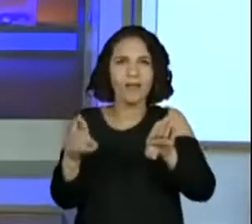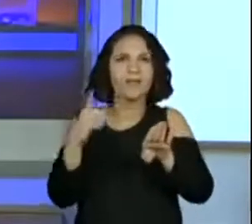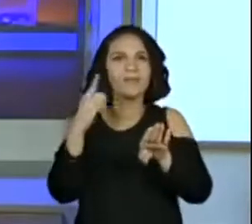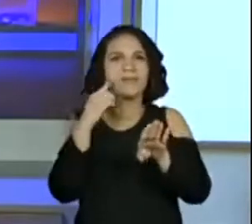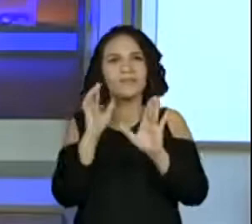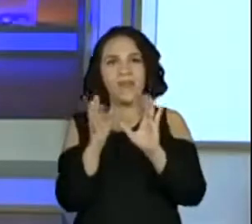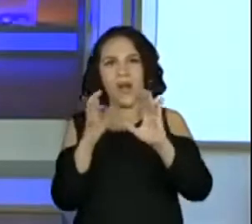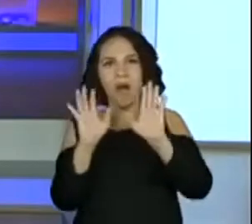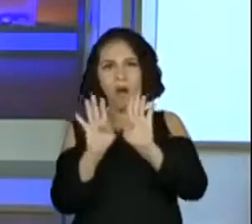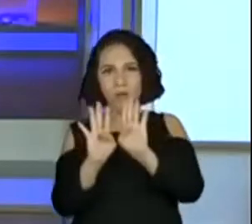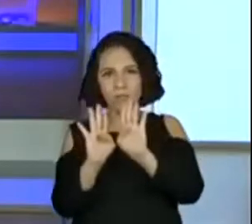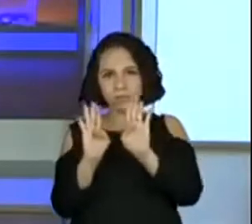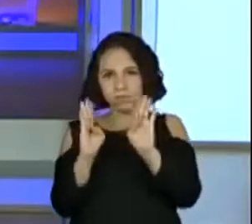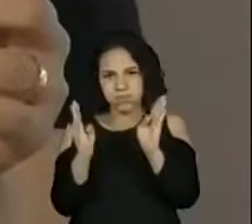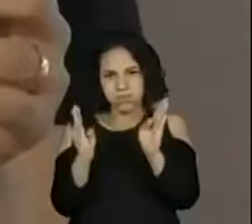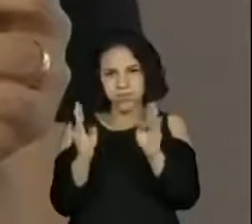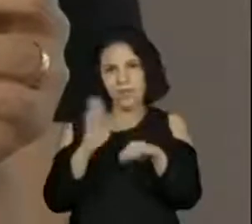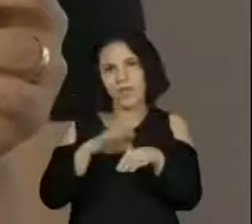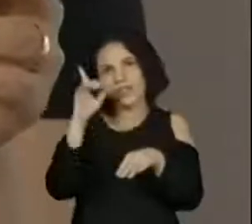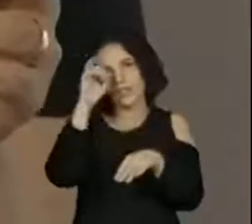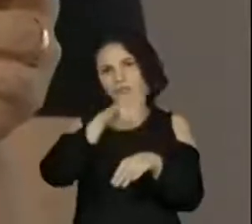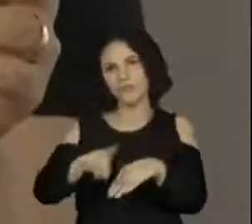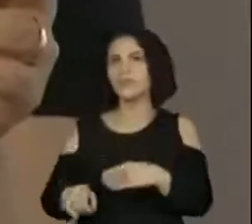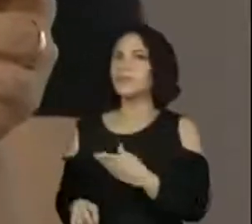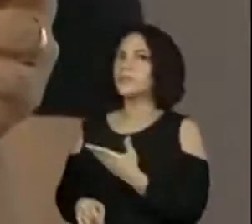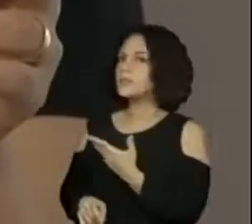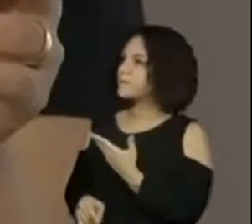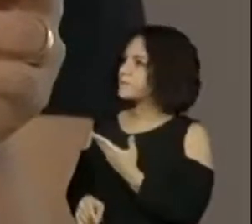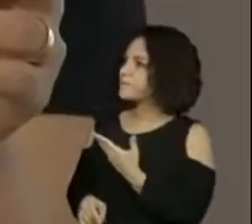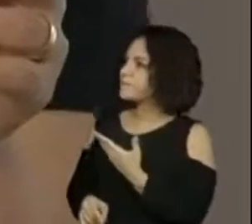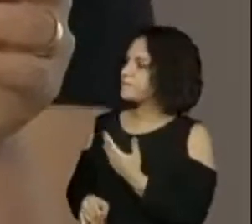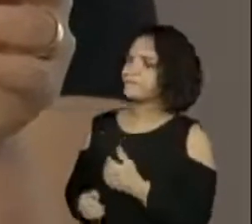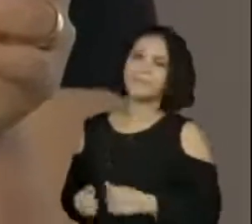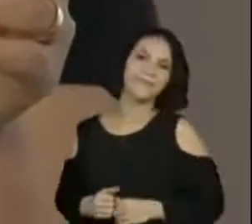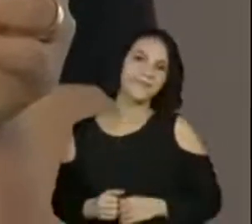curvinha que é difícil de desenhar, tá vendo? Tudo bem.